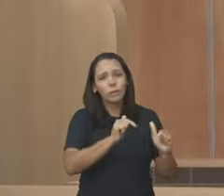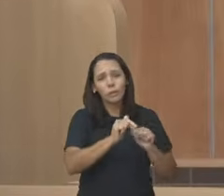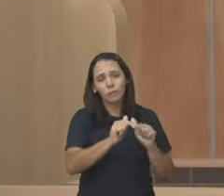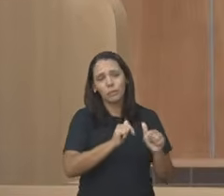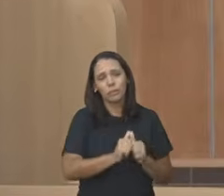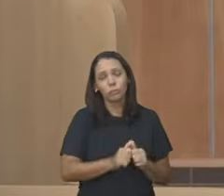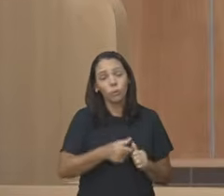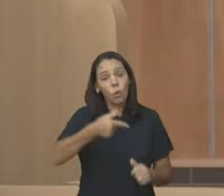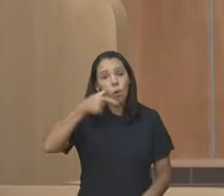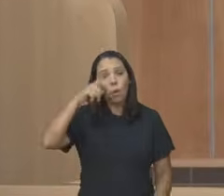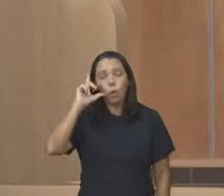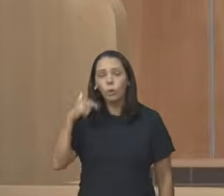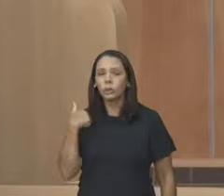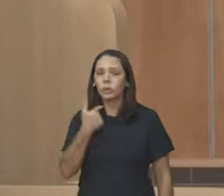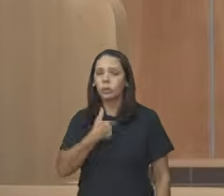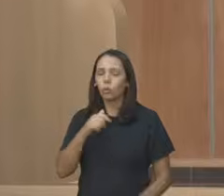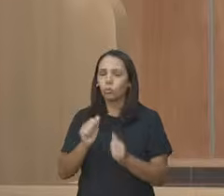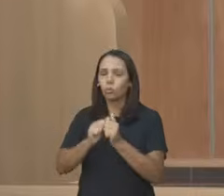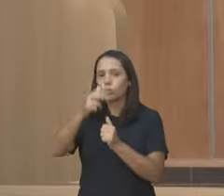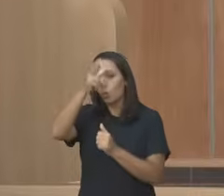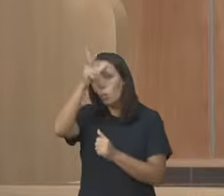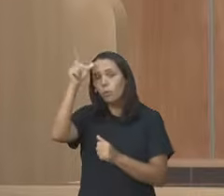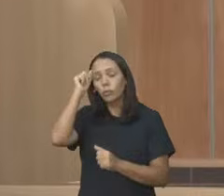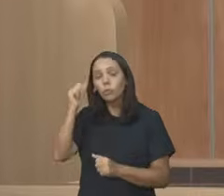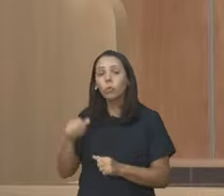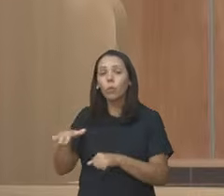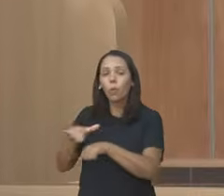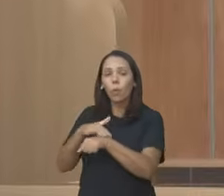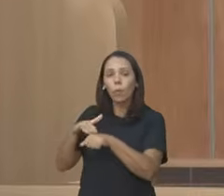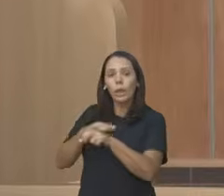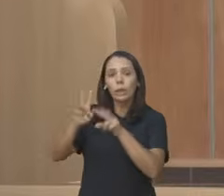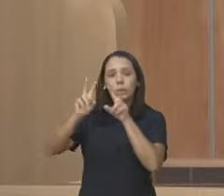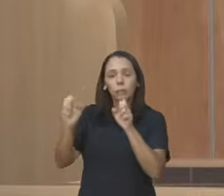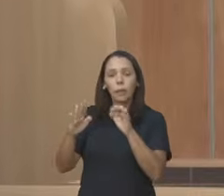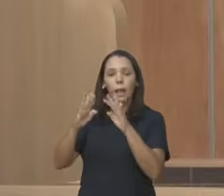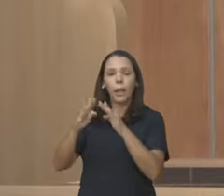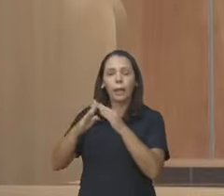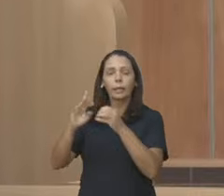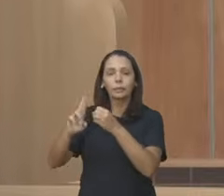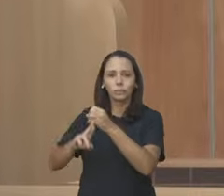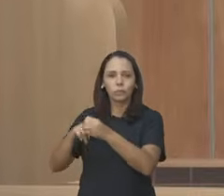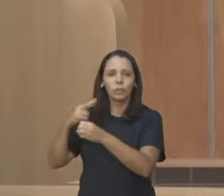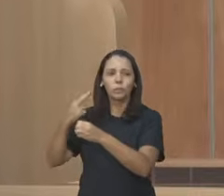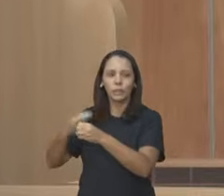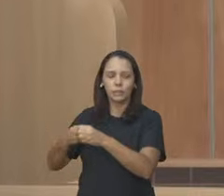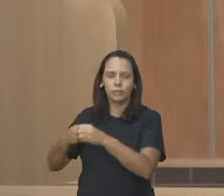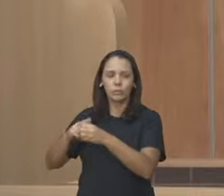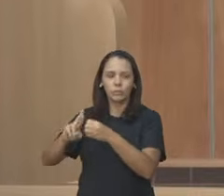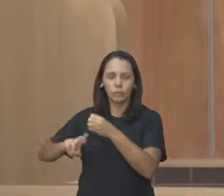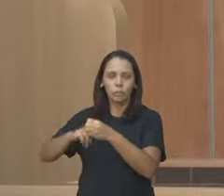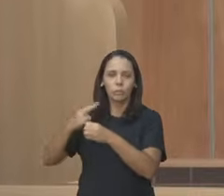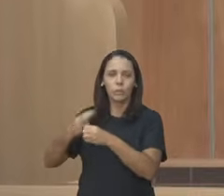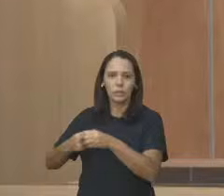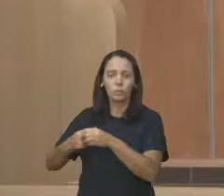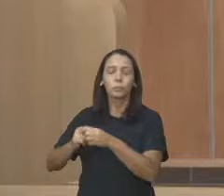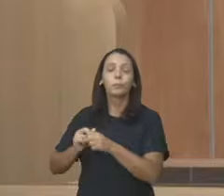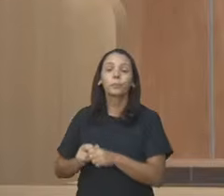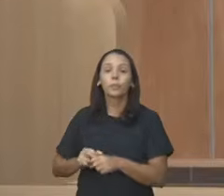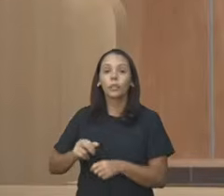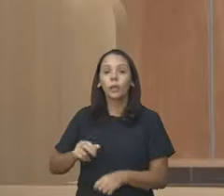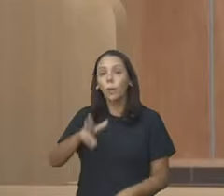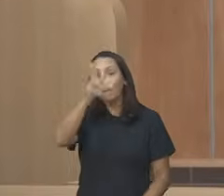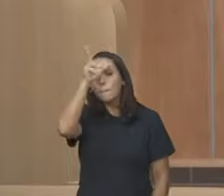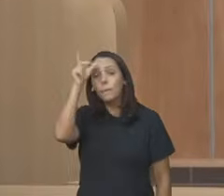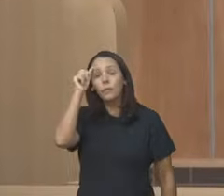as casas de recuperação. E o prefeito também tem uma visão muito boa em relação a essas casas, tá? Vamos lutar junto para dar mais suporte